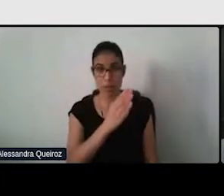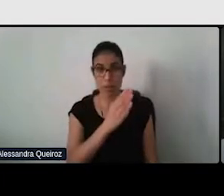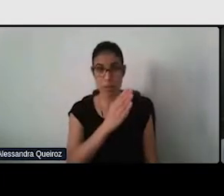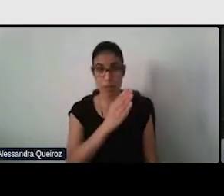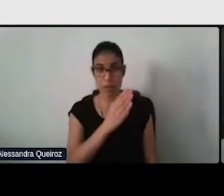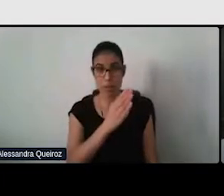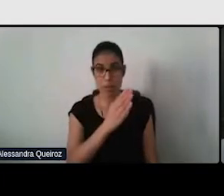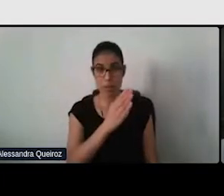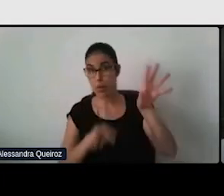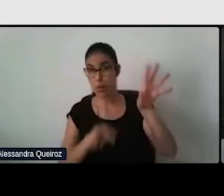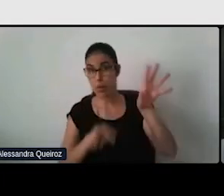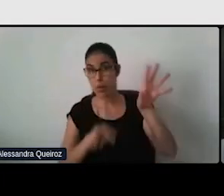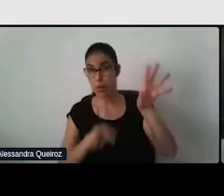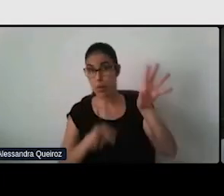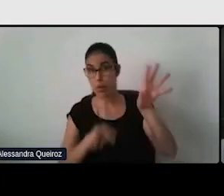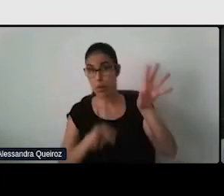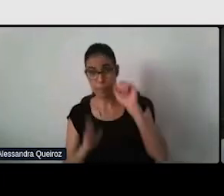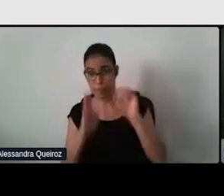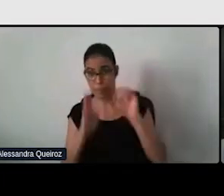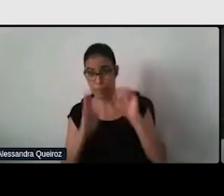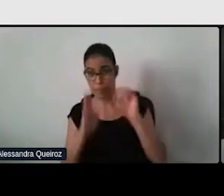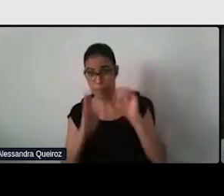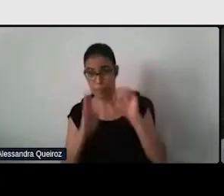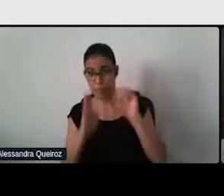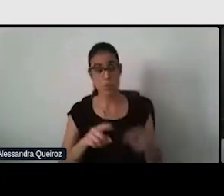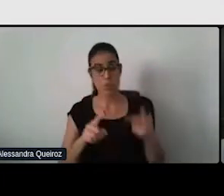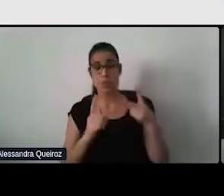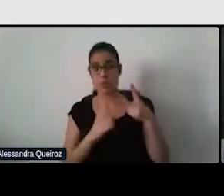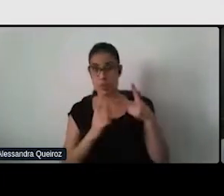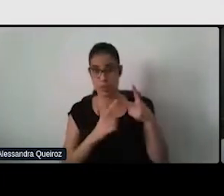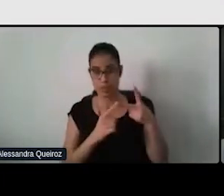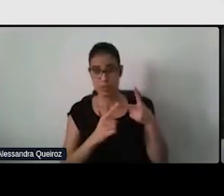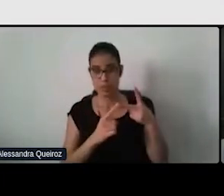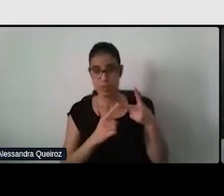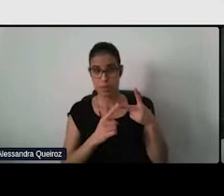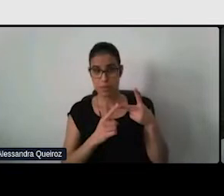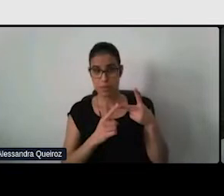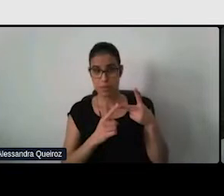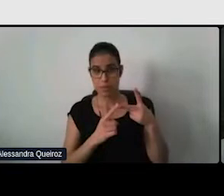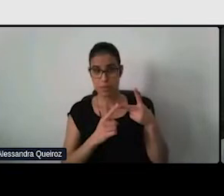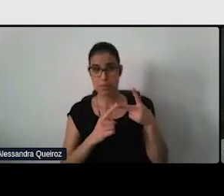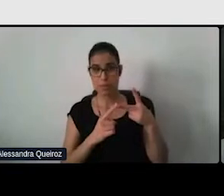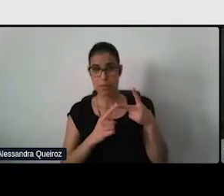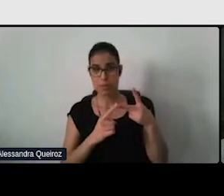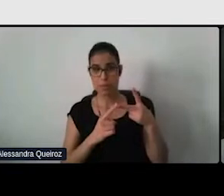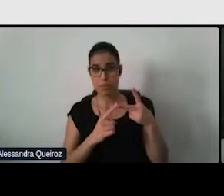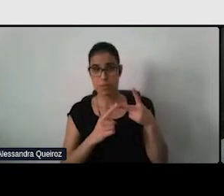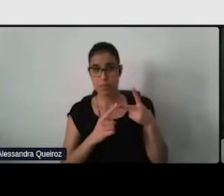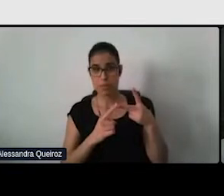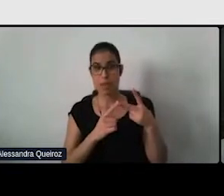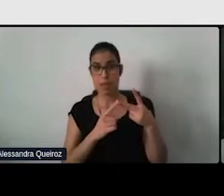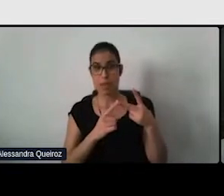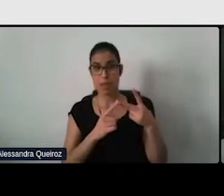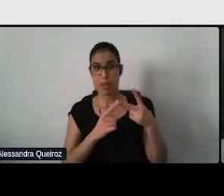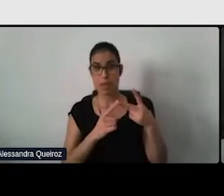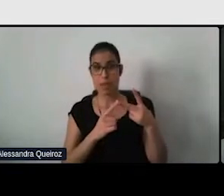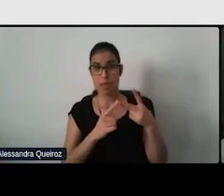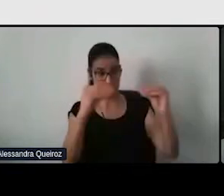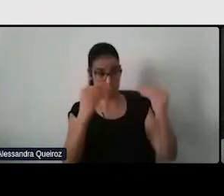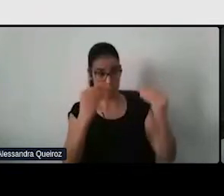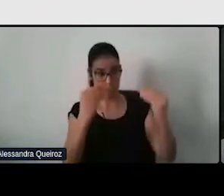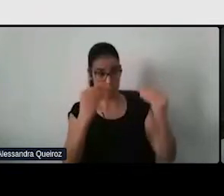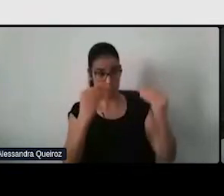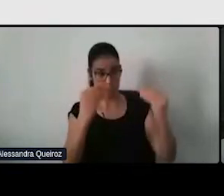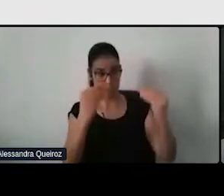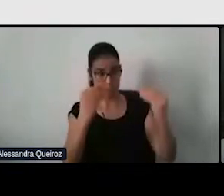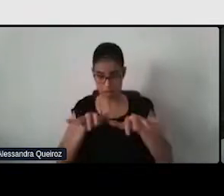e da audição. Operável, todos os componentes, todo o conteúdo precisa ser manipulado também pelo